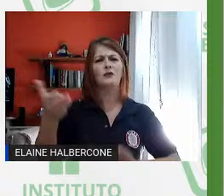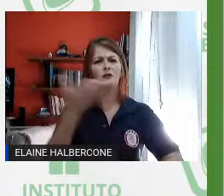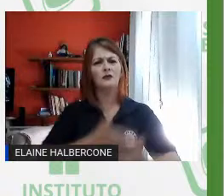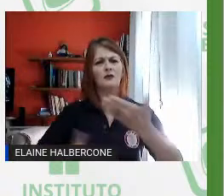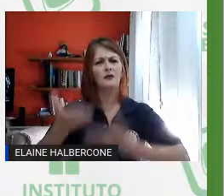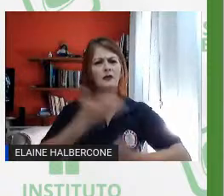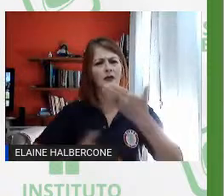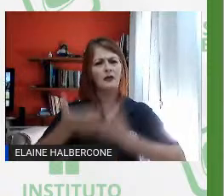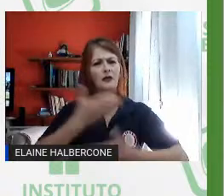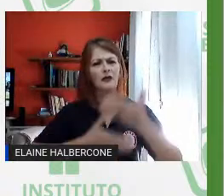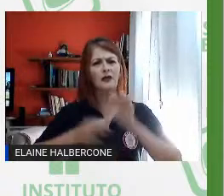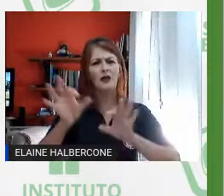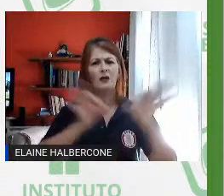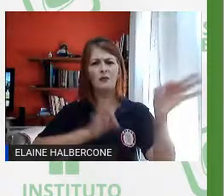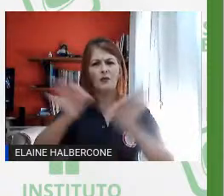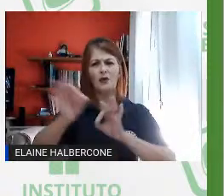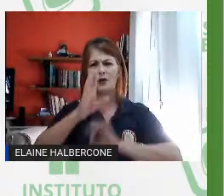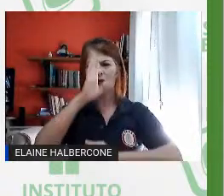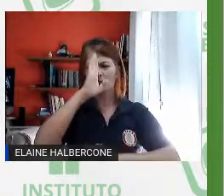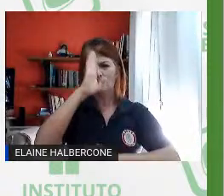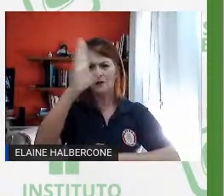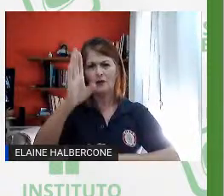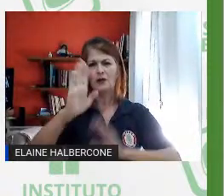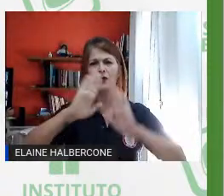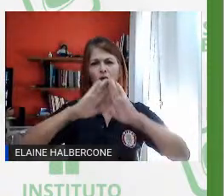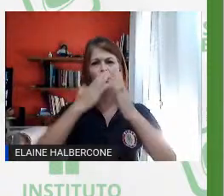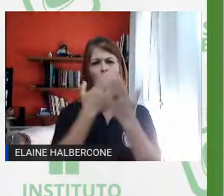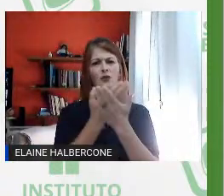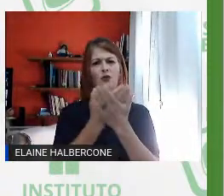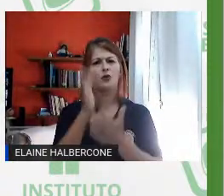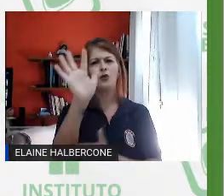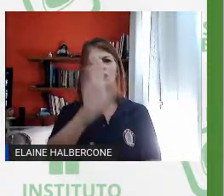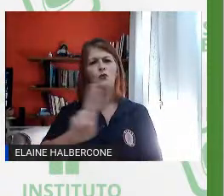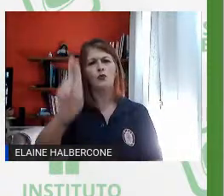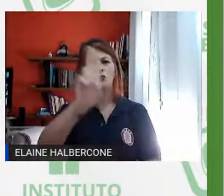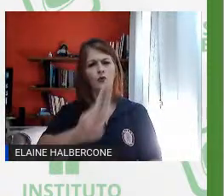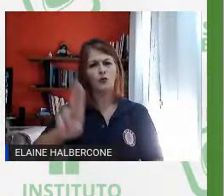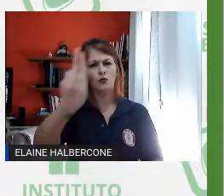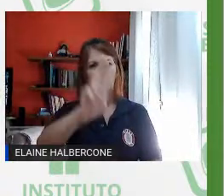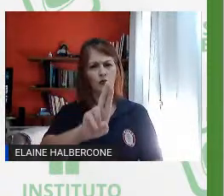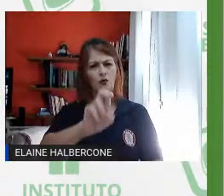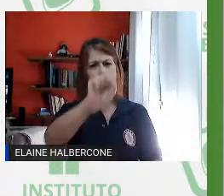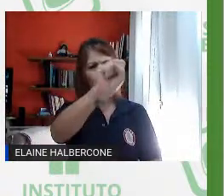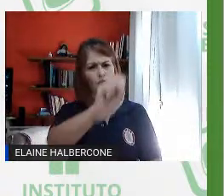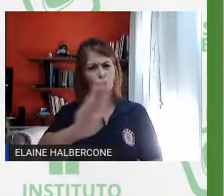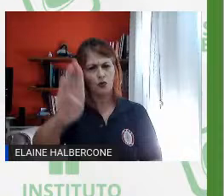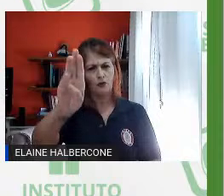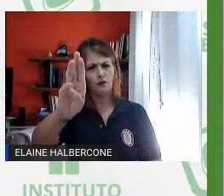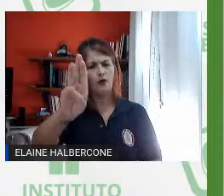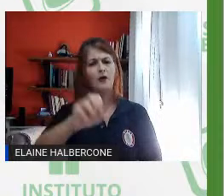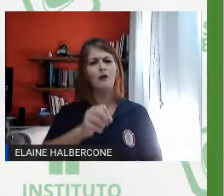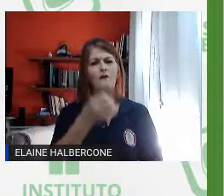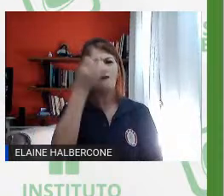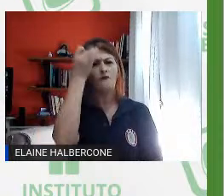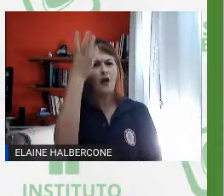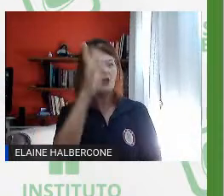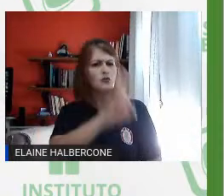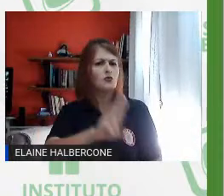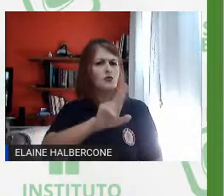projetado principalmente para o uso em escola e universidades. É um software fácil de utilizar, uma lousa